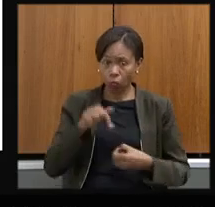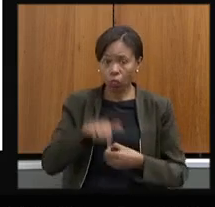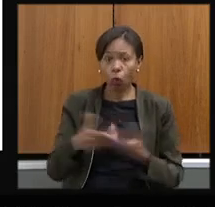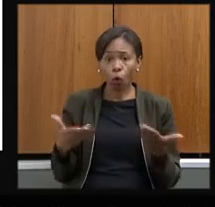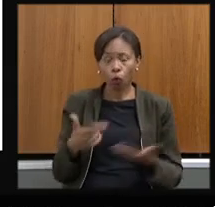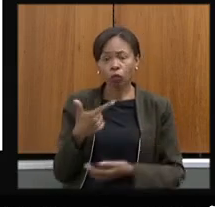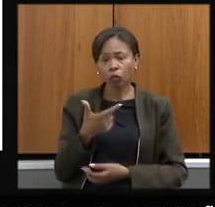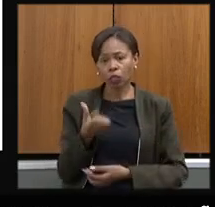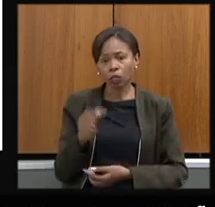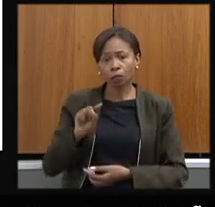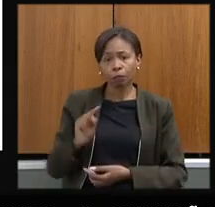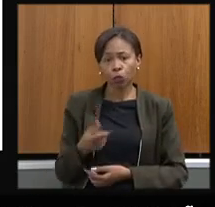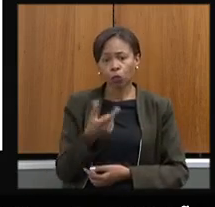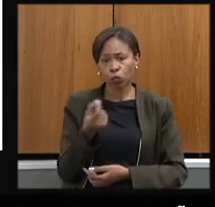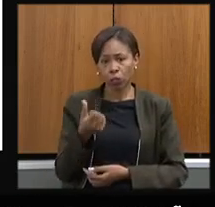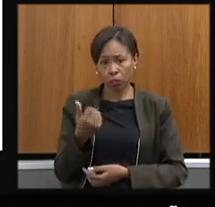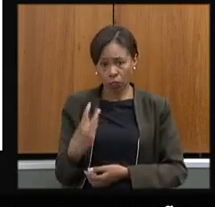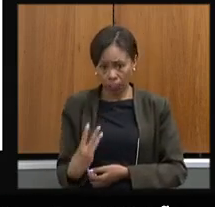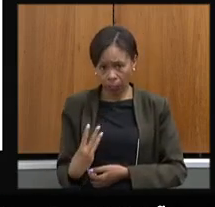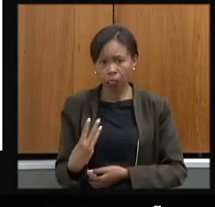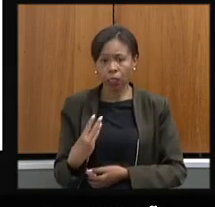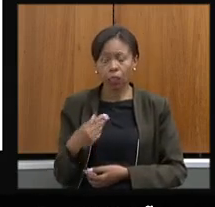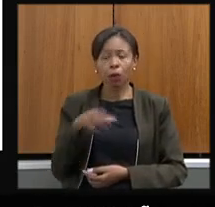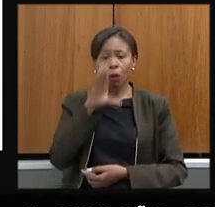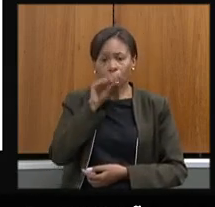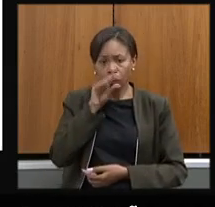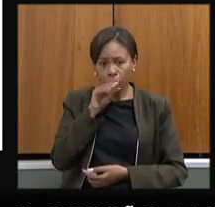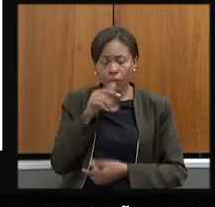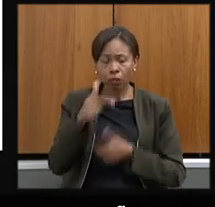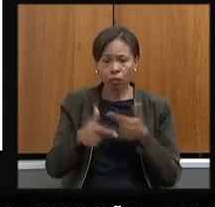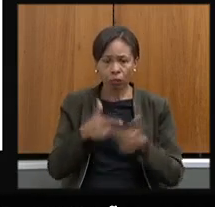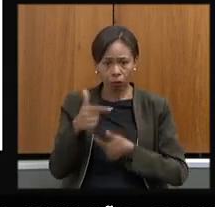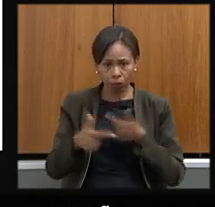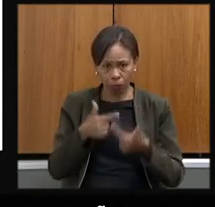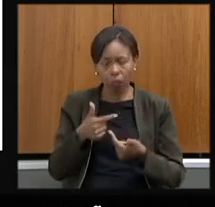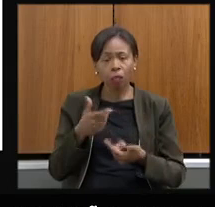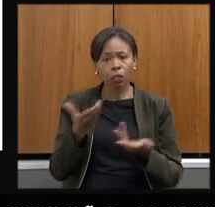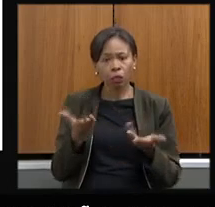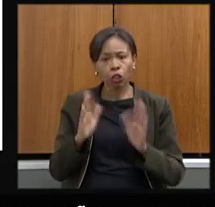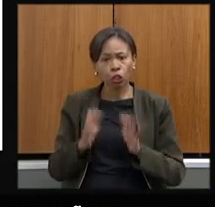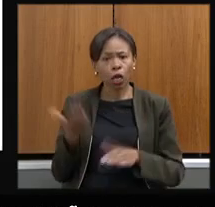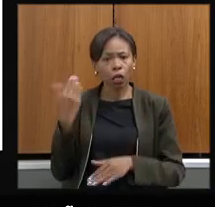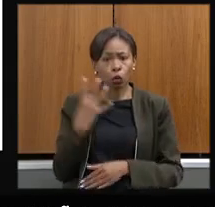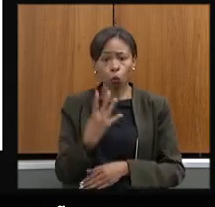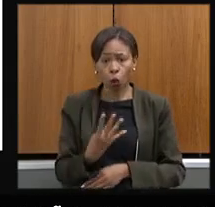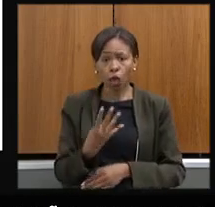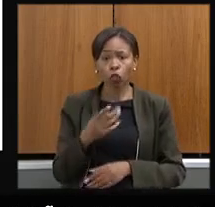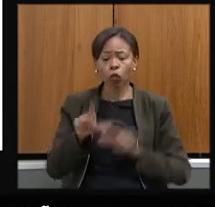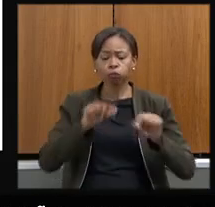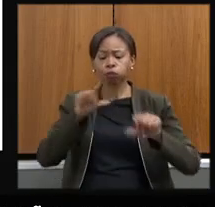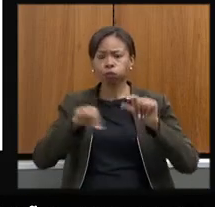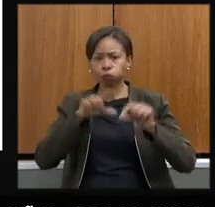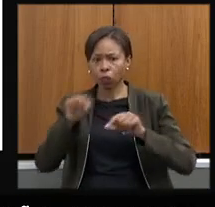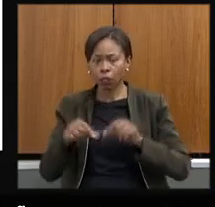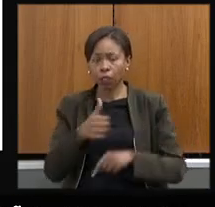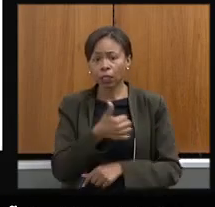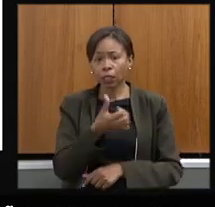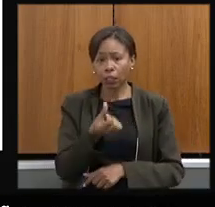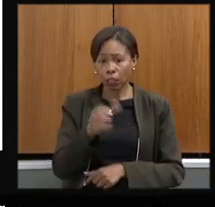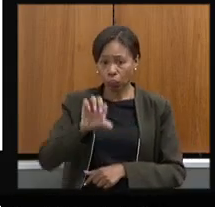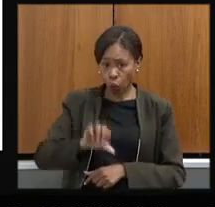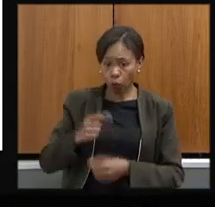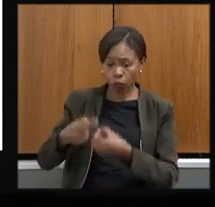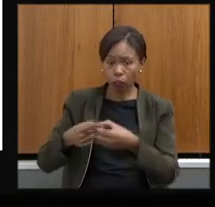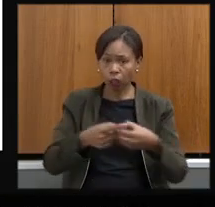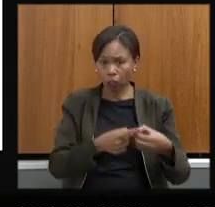hoje 26.200 e três empregados é a gente fez realizou quatro processos seletivos e 169